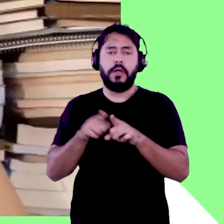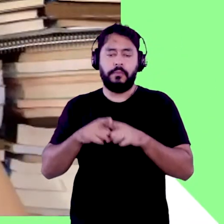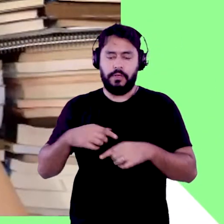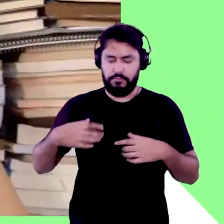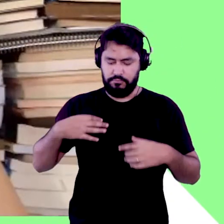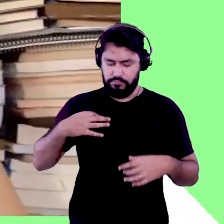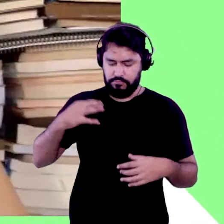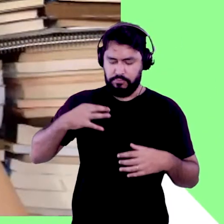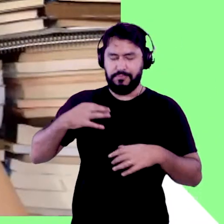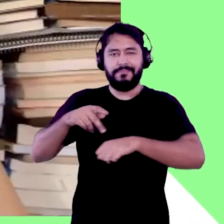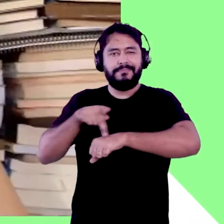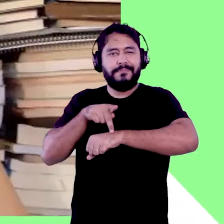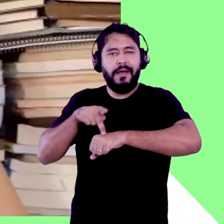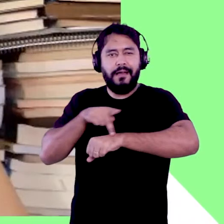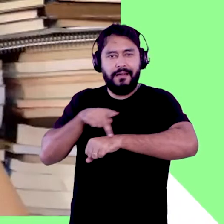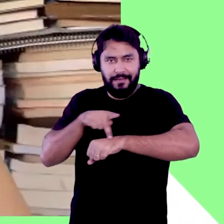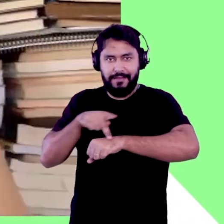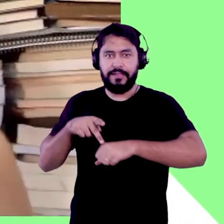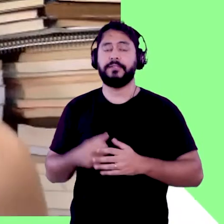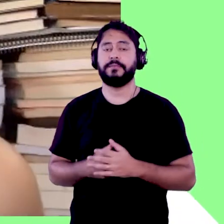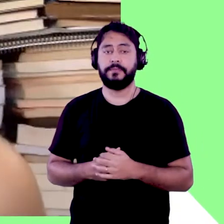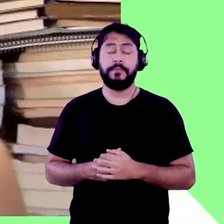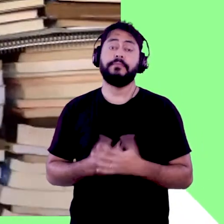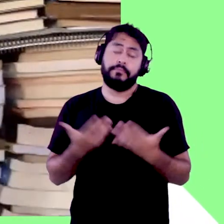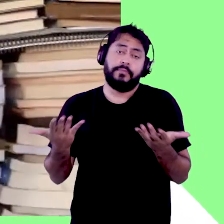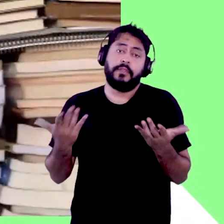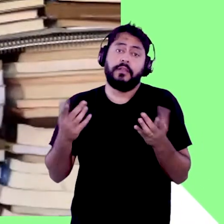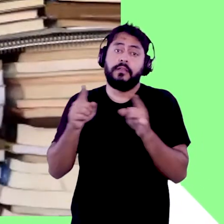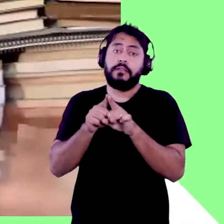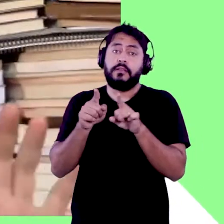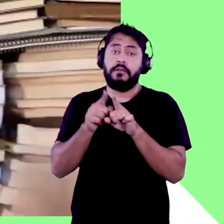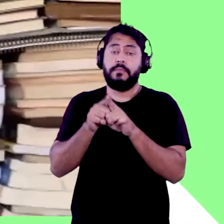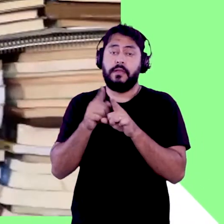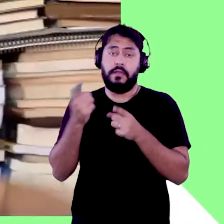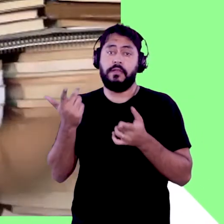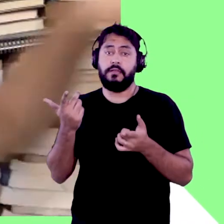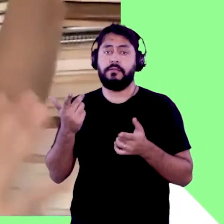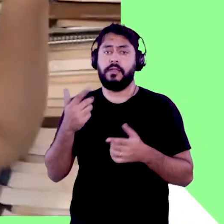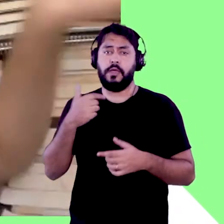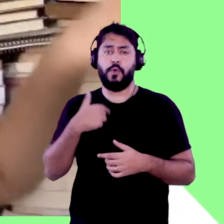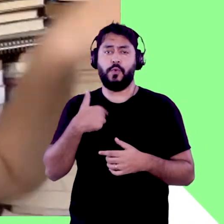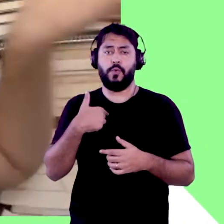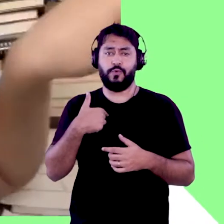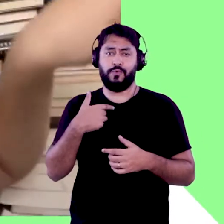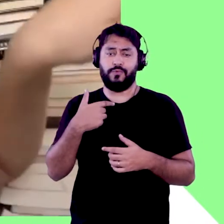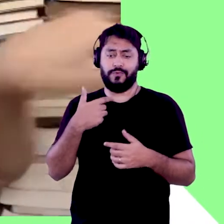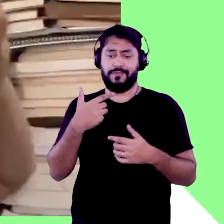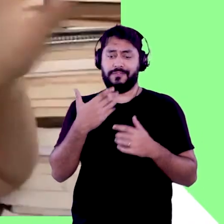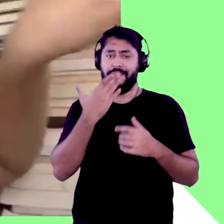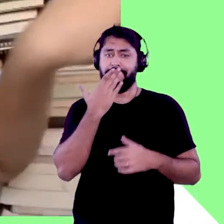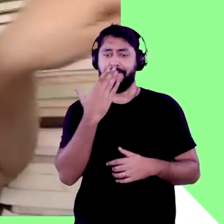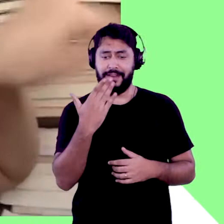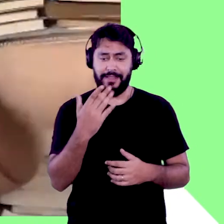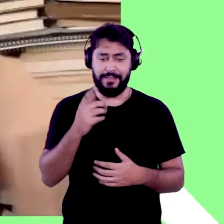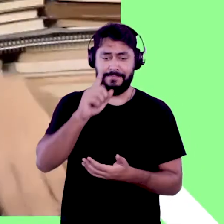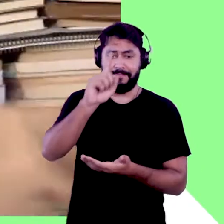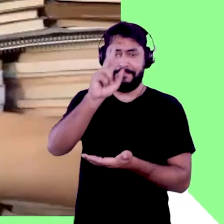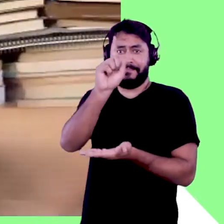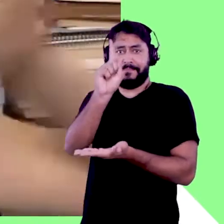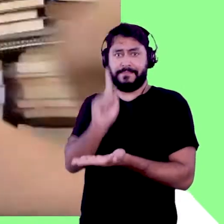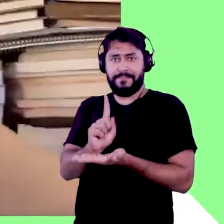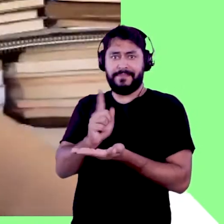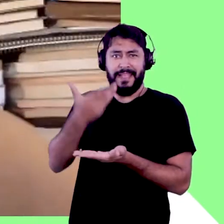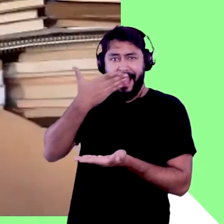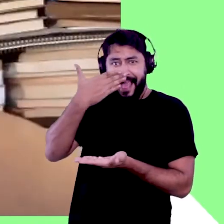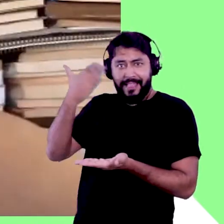preta e estou na frente de umas pilhas de livros, porque a minha casa está um